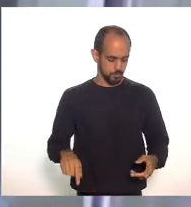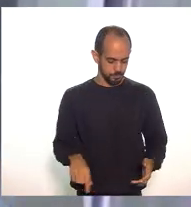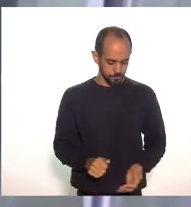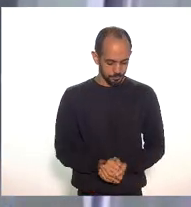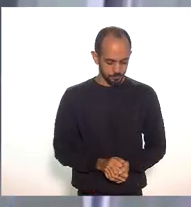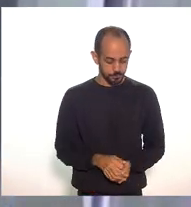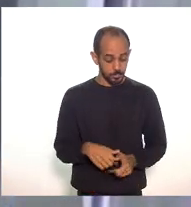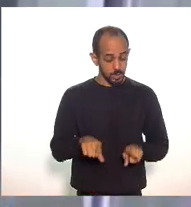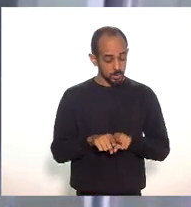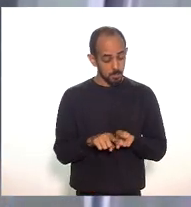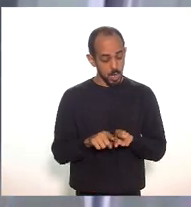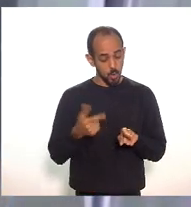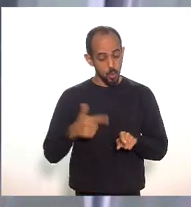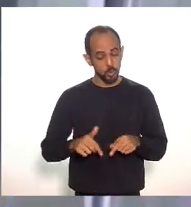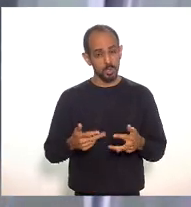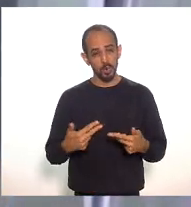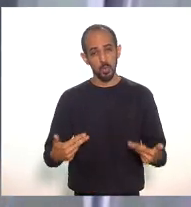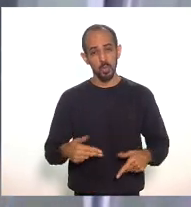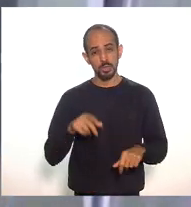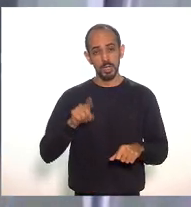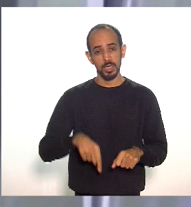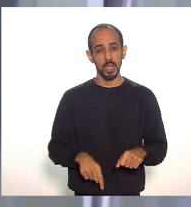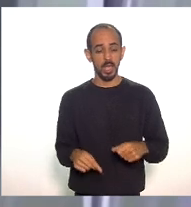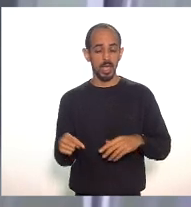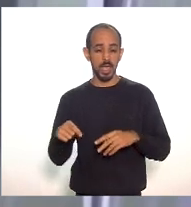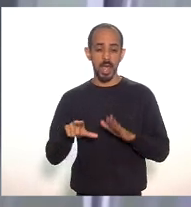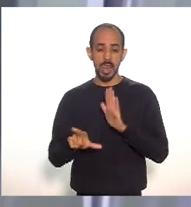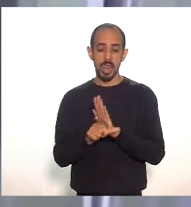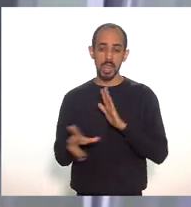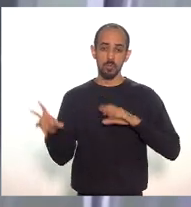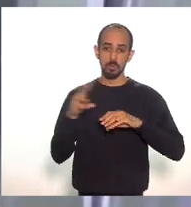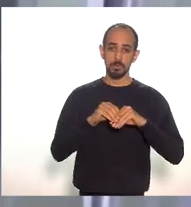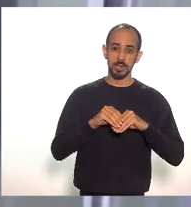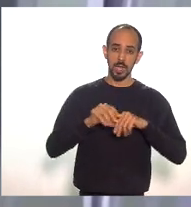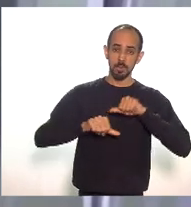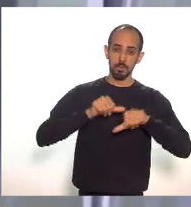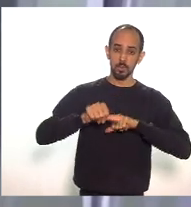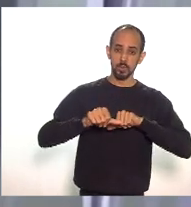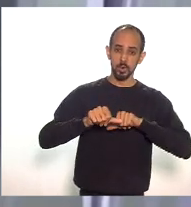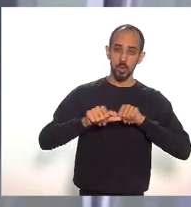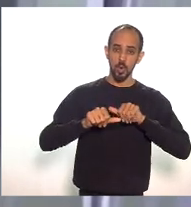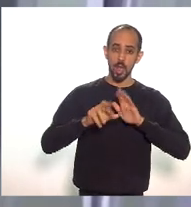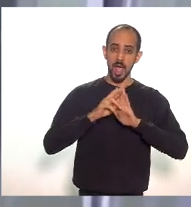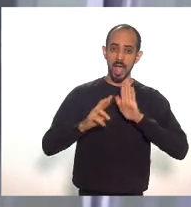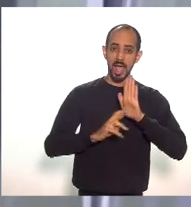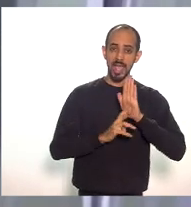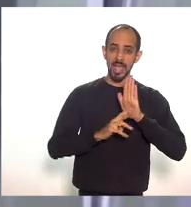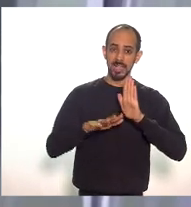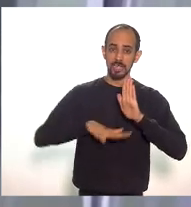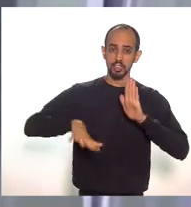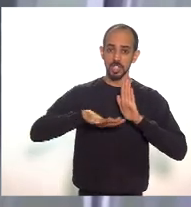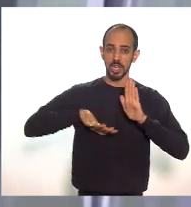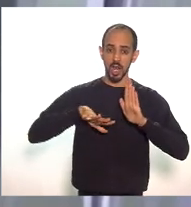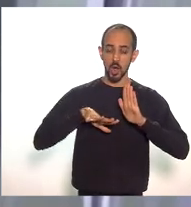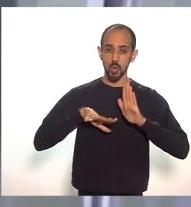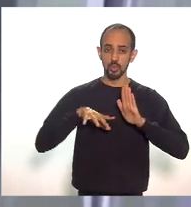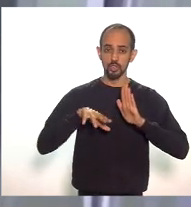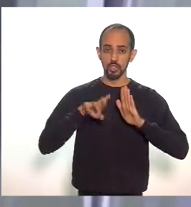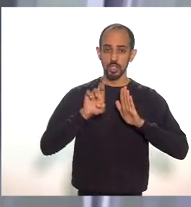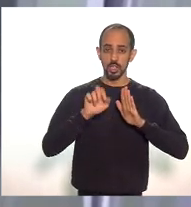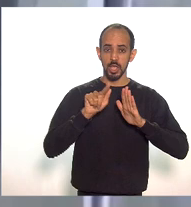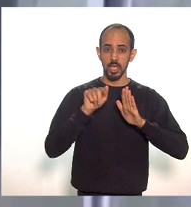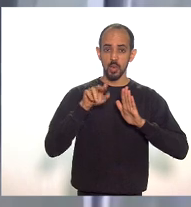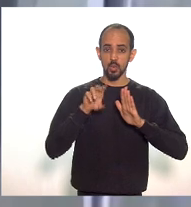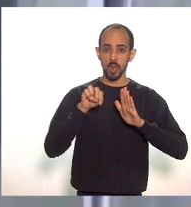surgiram desse intervalo de tempo foi a própria lei complementar que alterou o regulamento geral sob regime de recuperação fiscal e